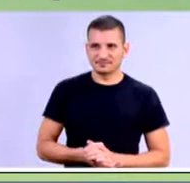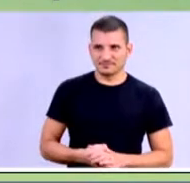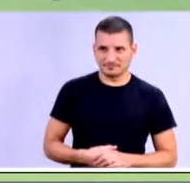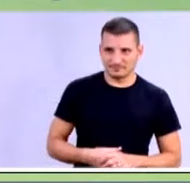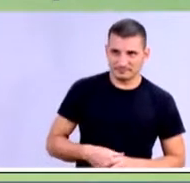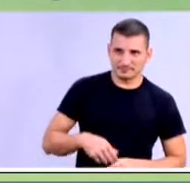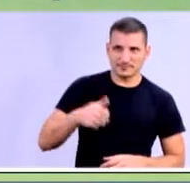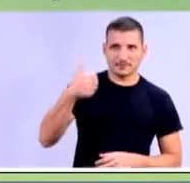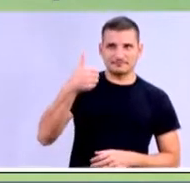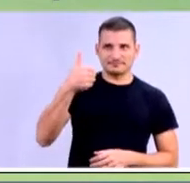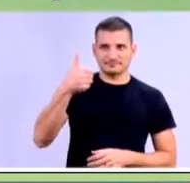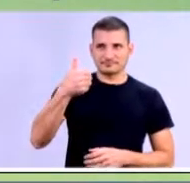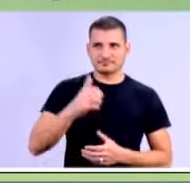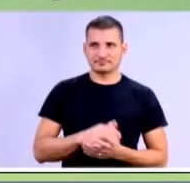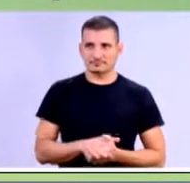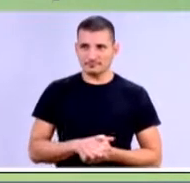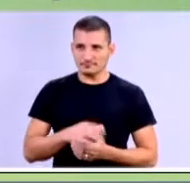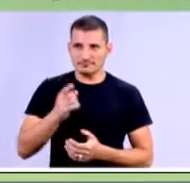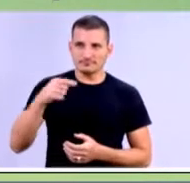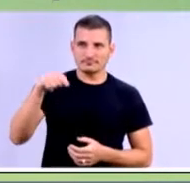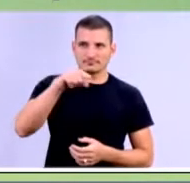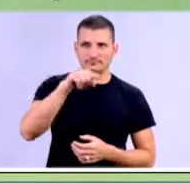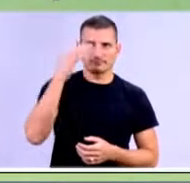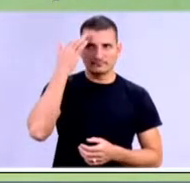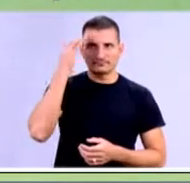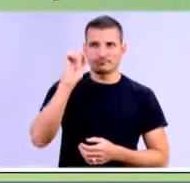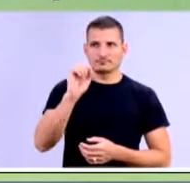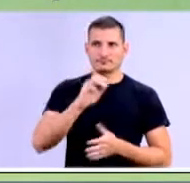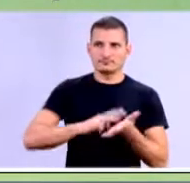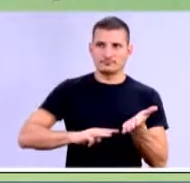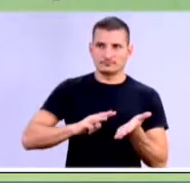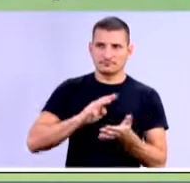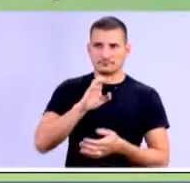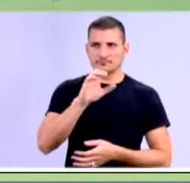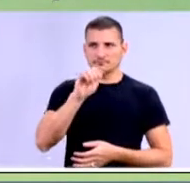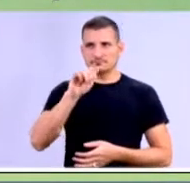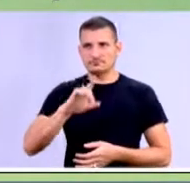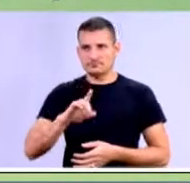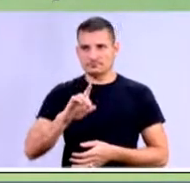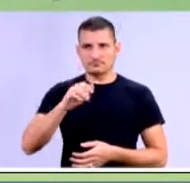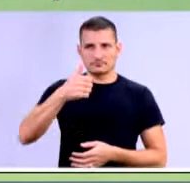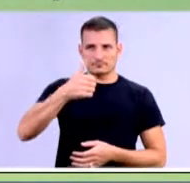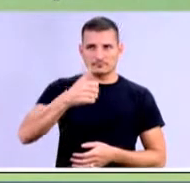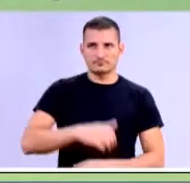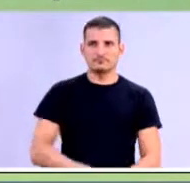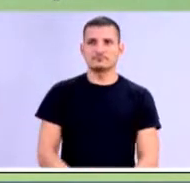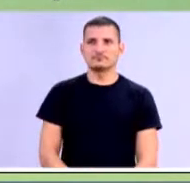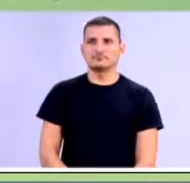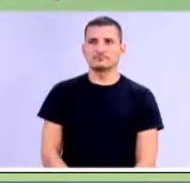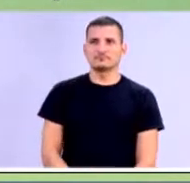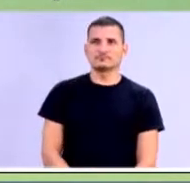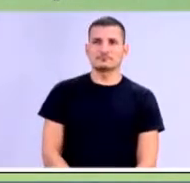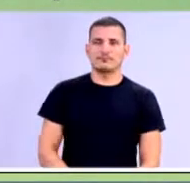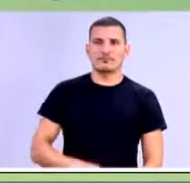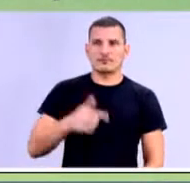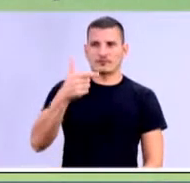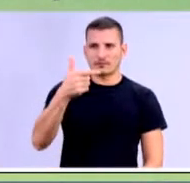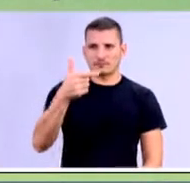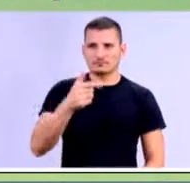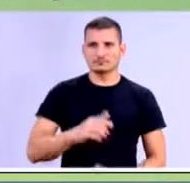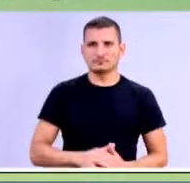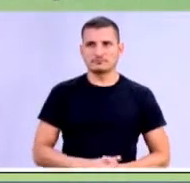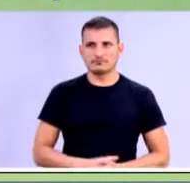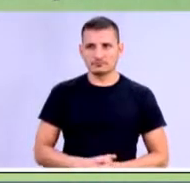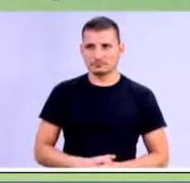você entendeu por metodologia para a EAD? Primeira pergunta. Segunda pergunta,